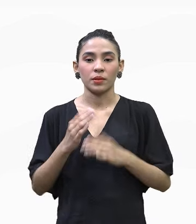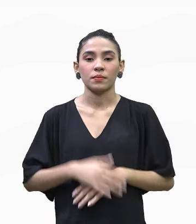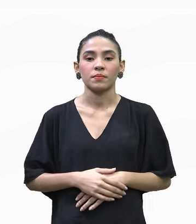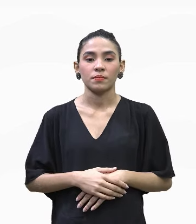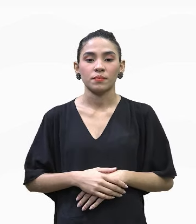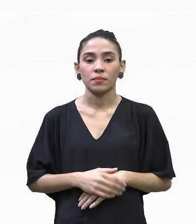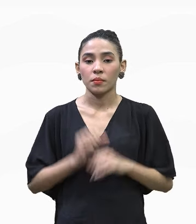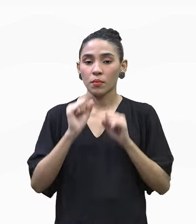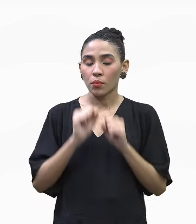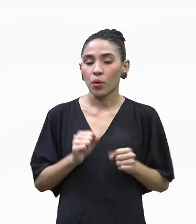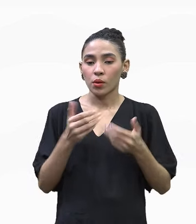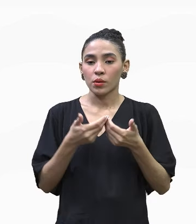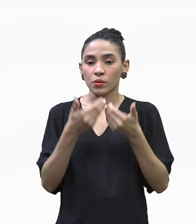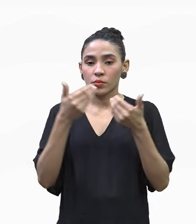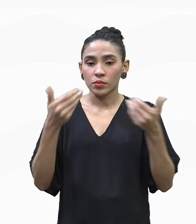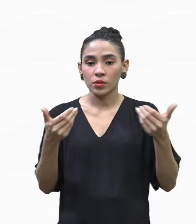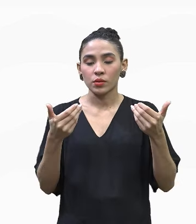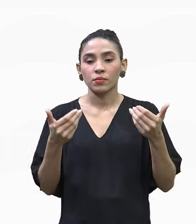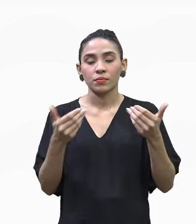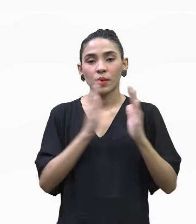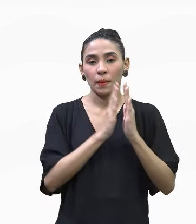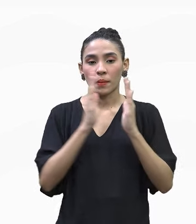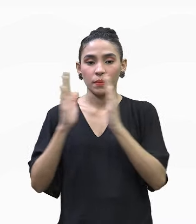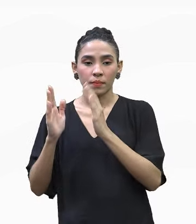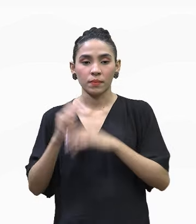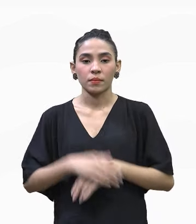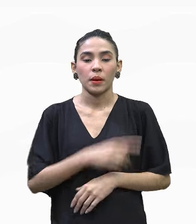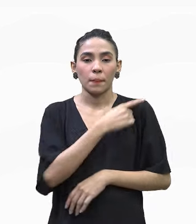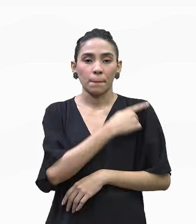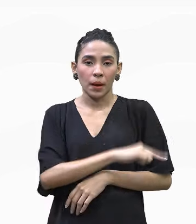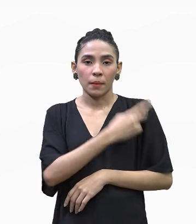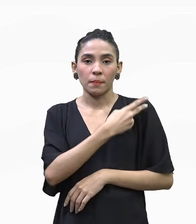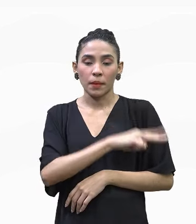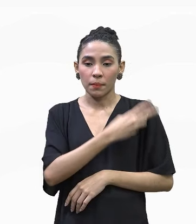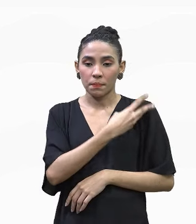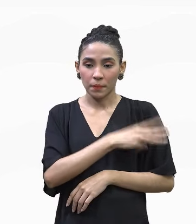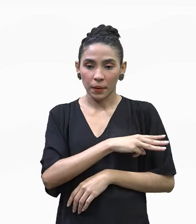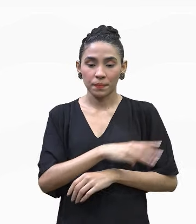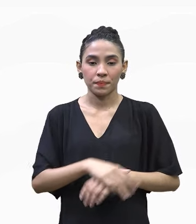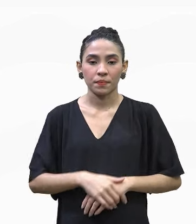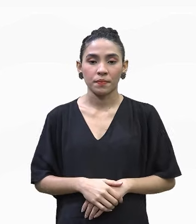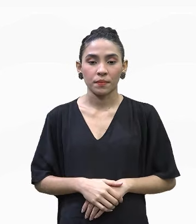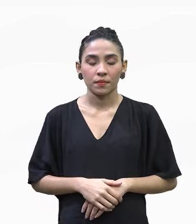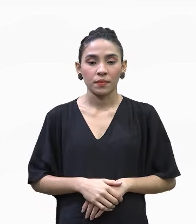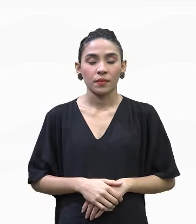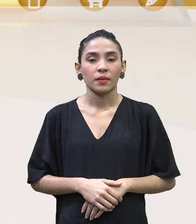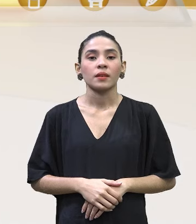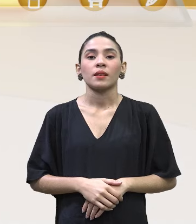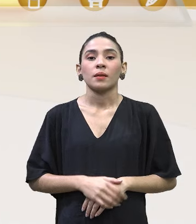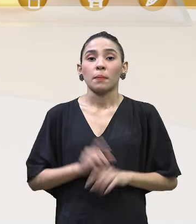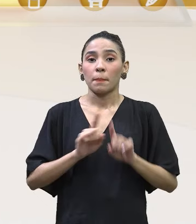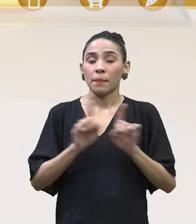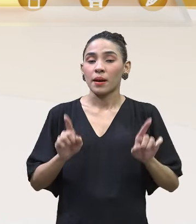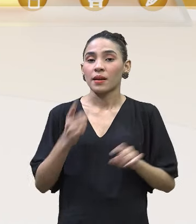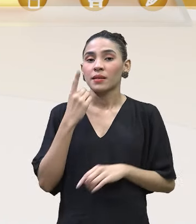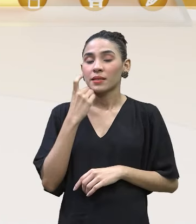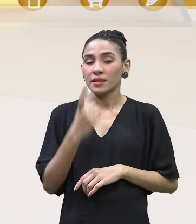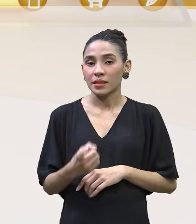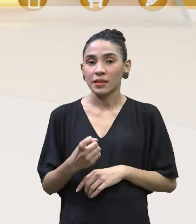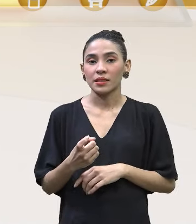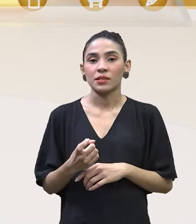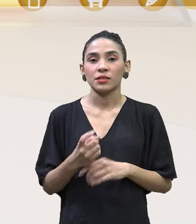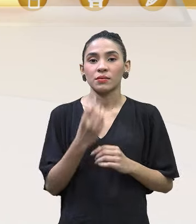ser subdividida por nível Educacional que pode ser primário secundário superior sabe o que é interessante em todas as